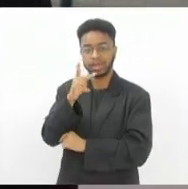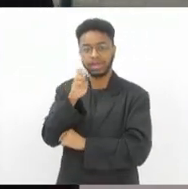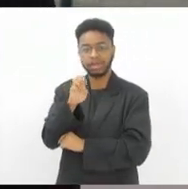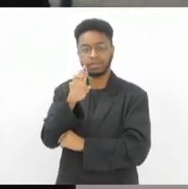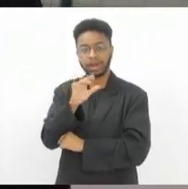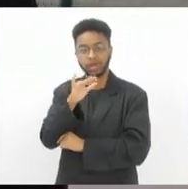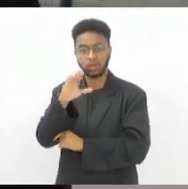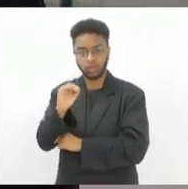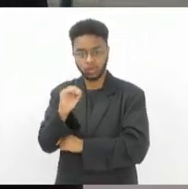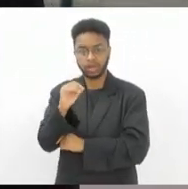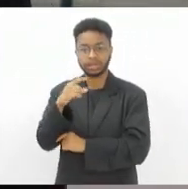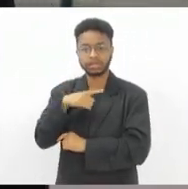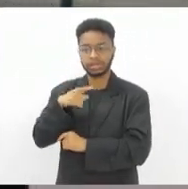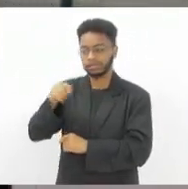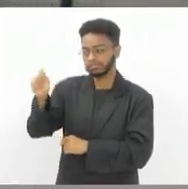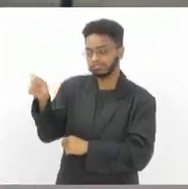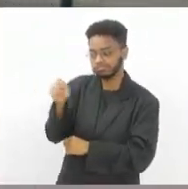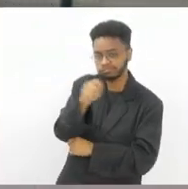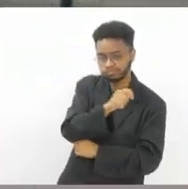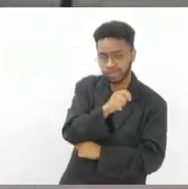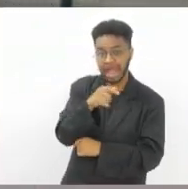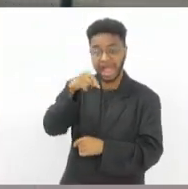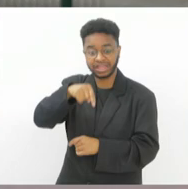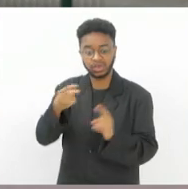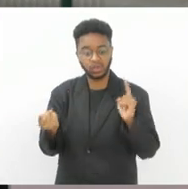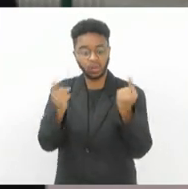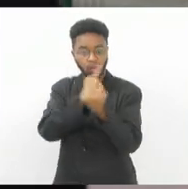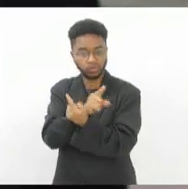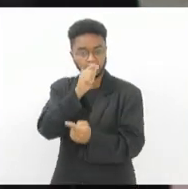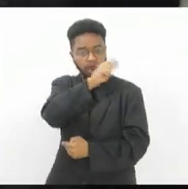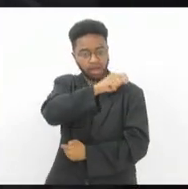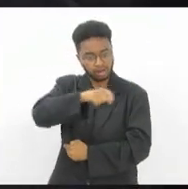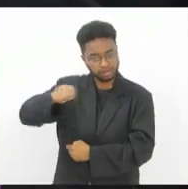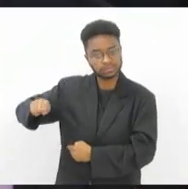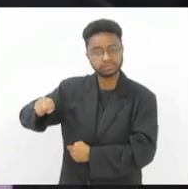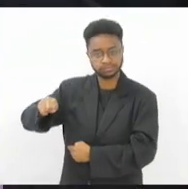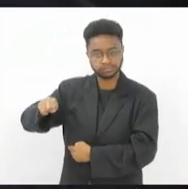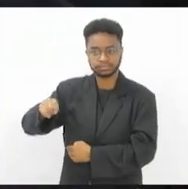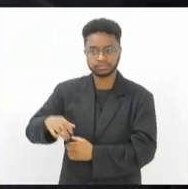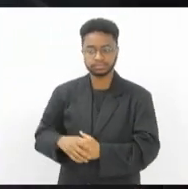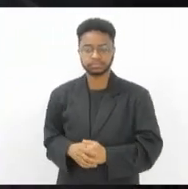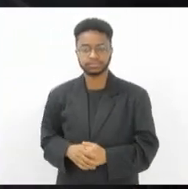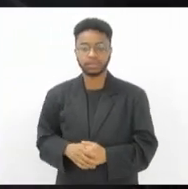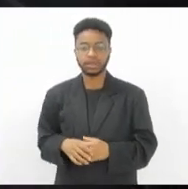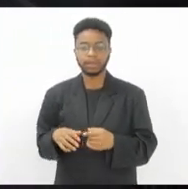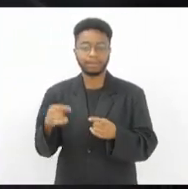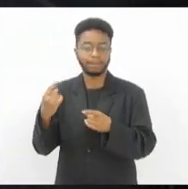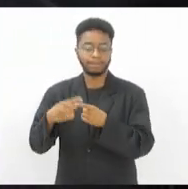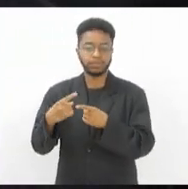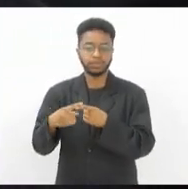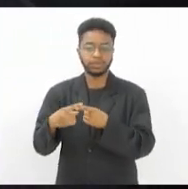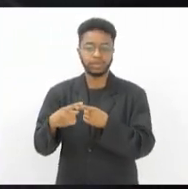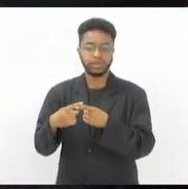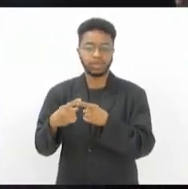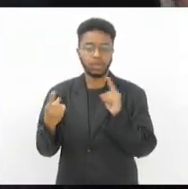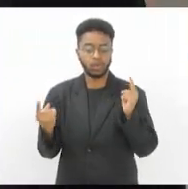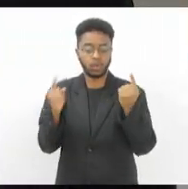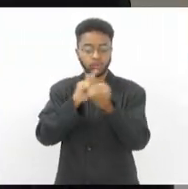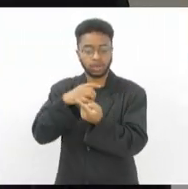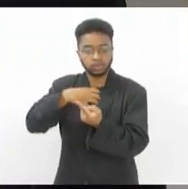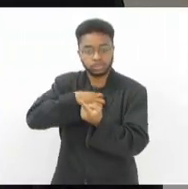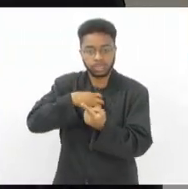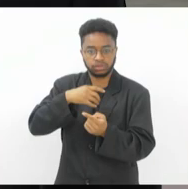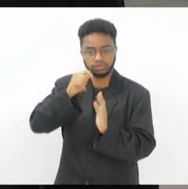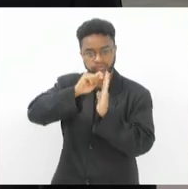esquerda. E aqui, desculpe, os caracteres latinos são da esquerda para